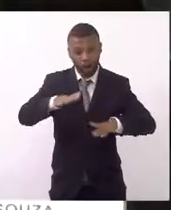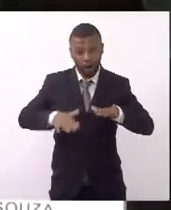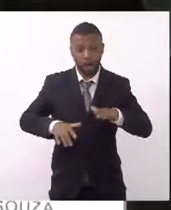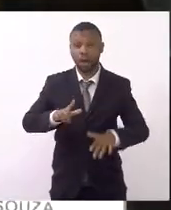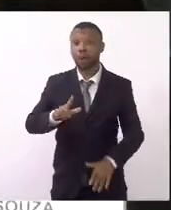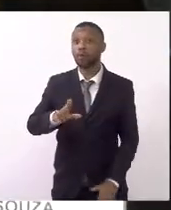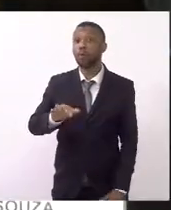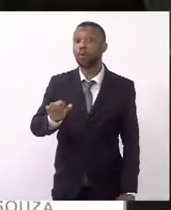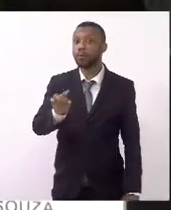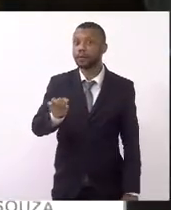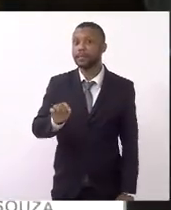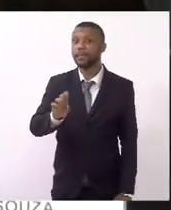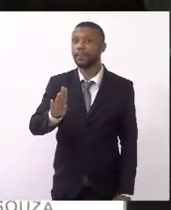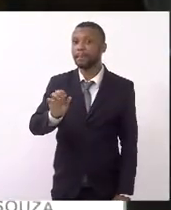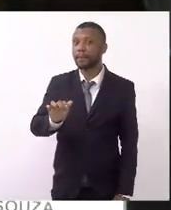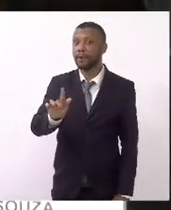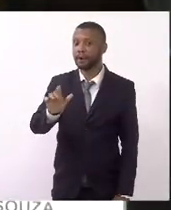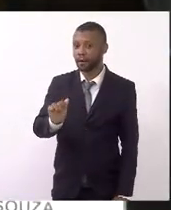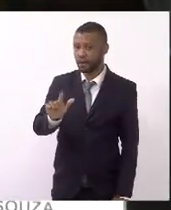banguela